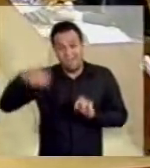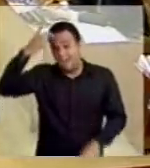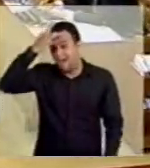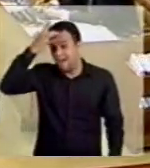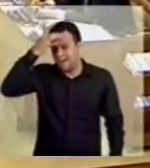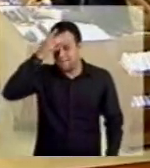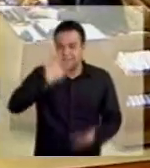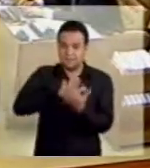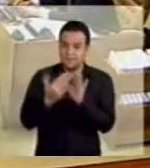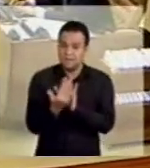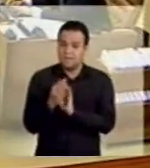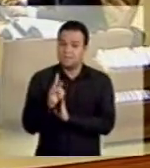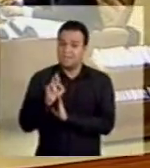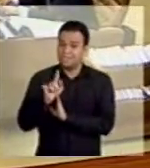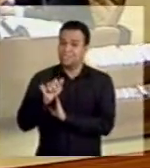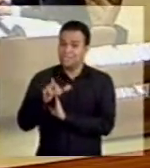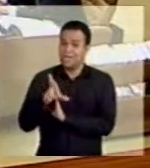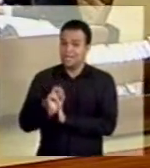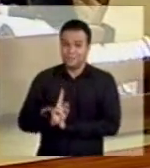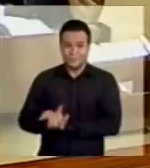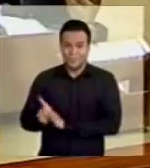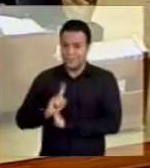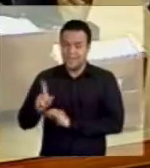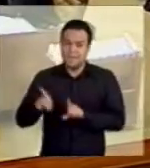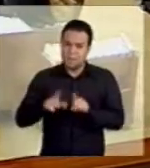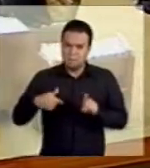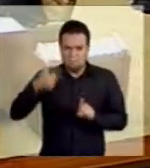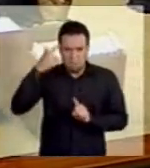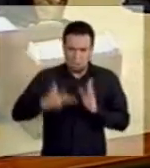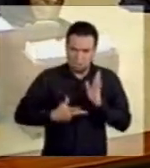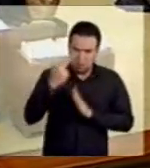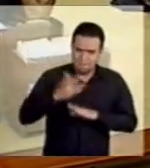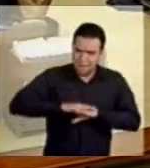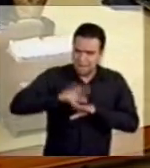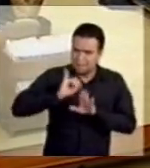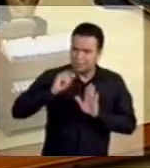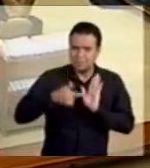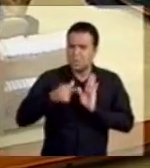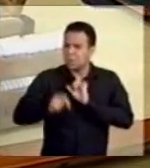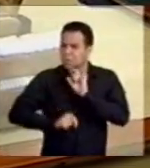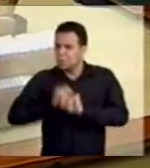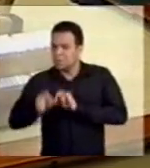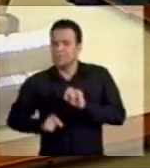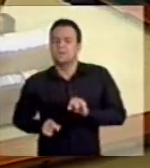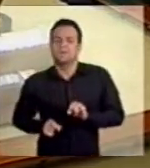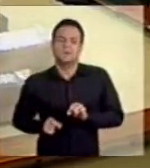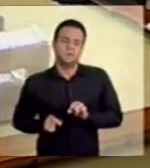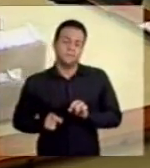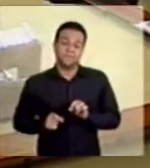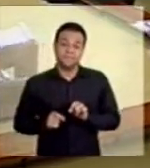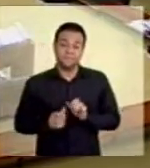de transgênero. Nem esse procedimento cirúrgico constitui requisito para o livre exercício